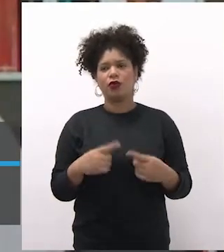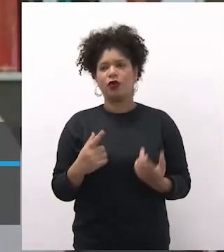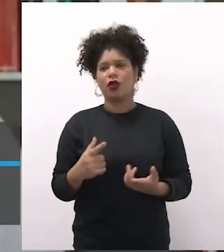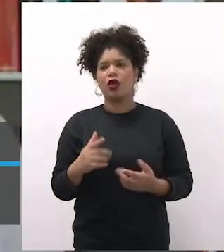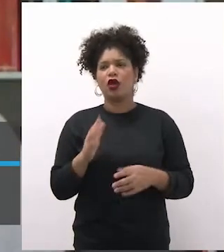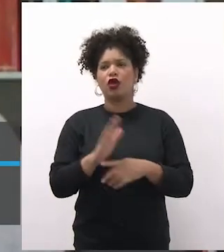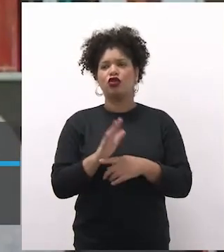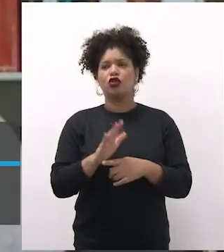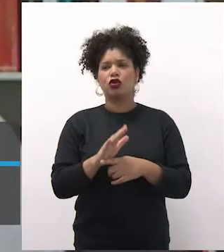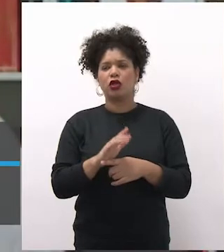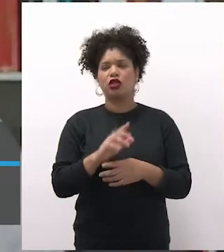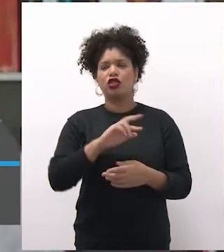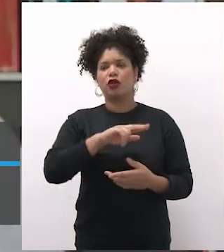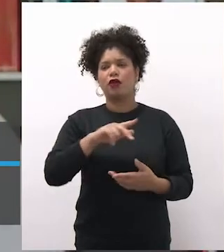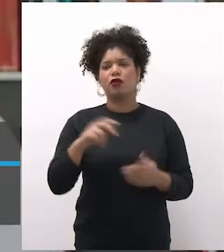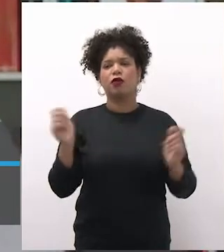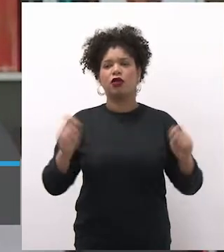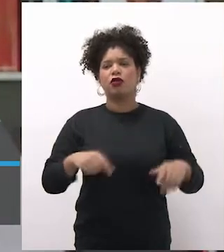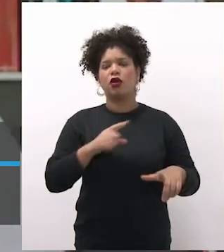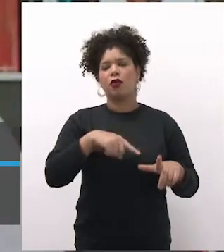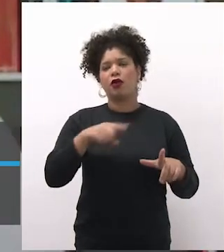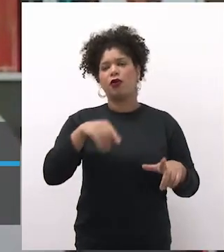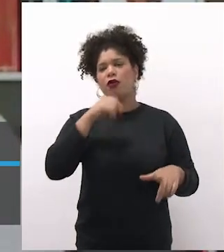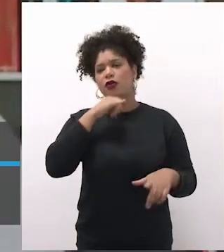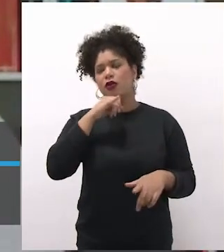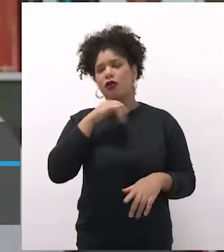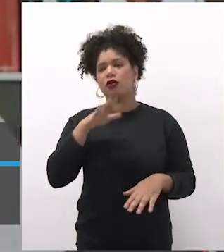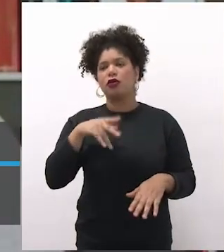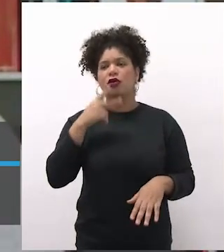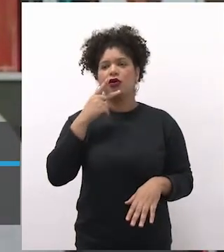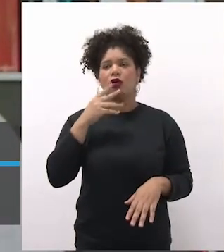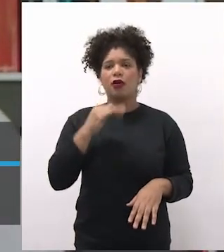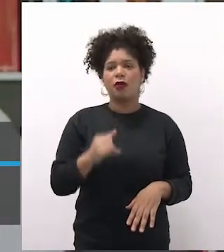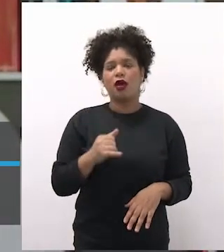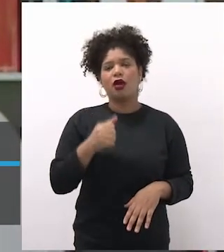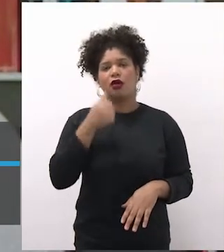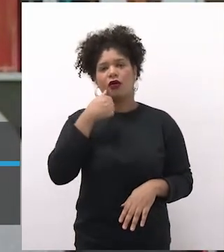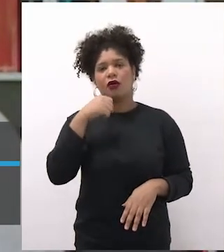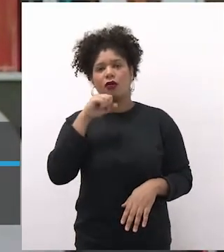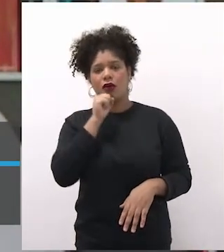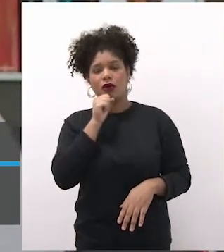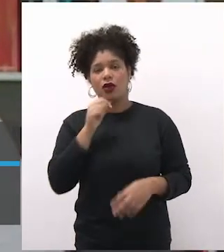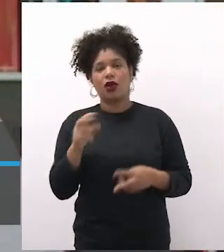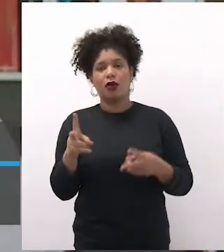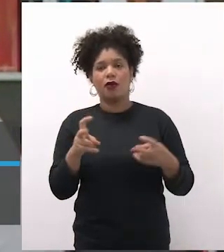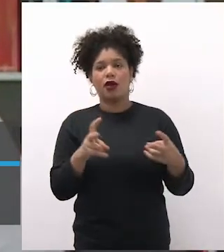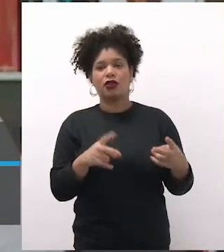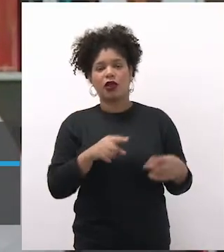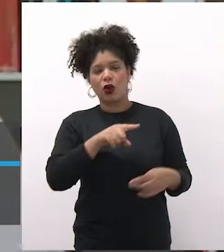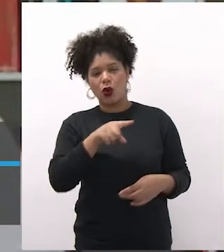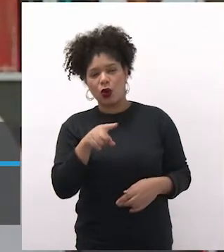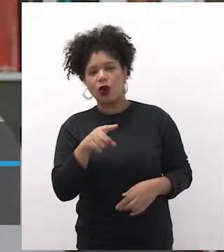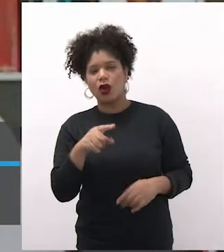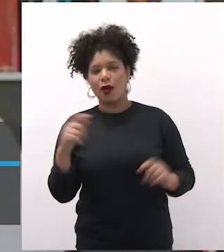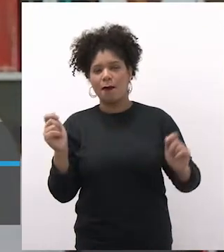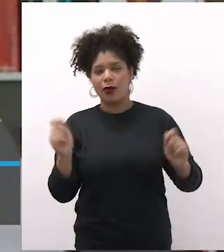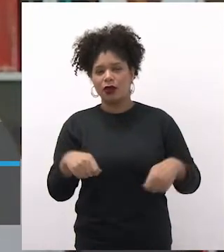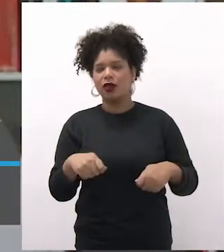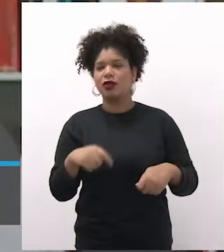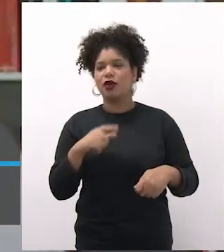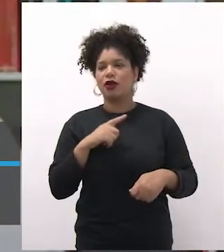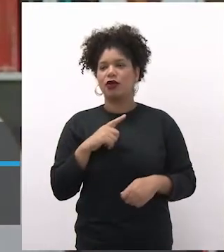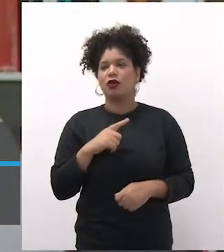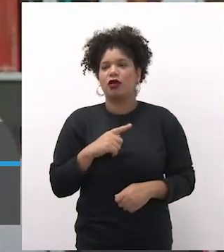potencialidades diversificadas. Por exemplo, os pais, os professores identificam uma determinada potencialidade naqueles alunos, e aí tanto